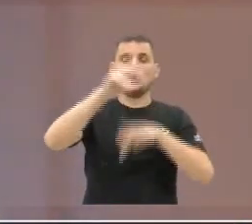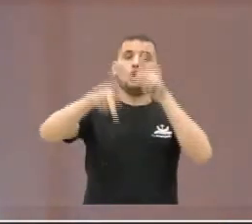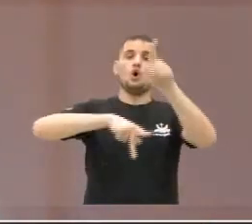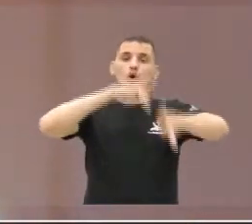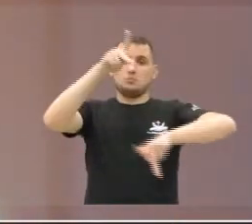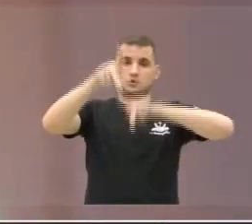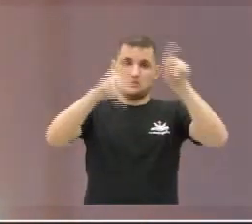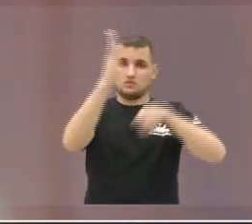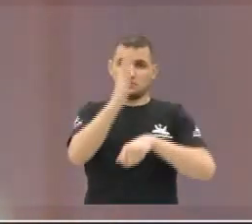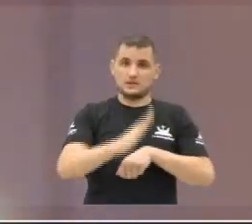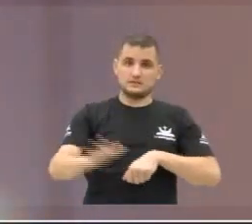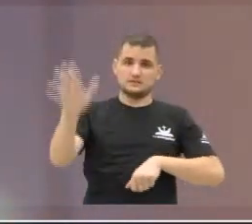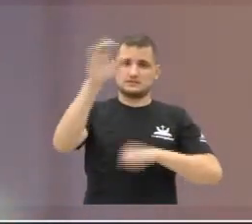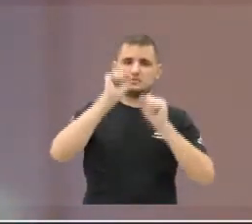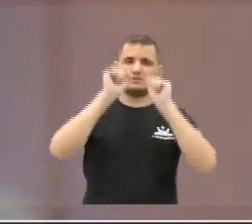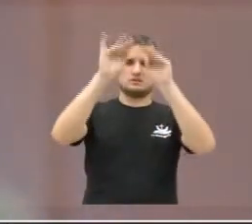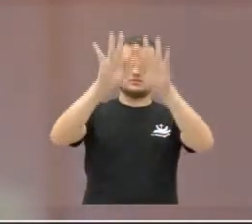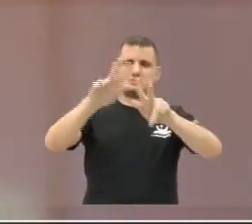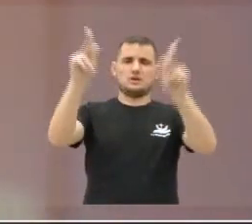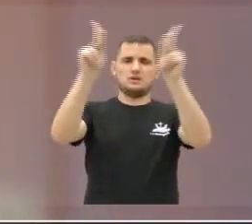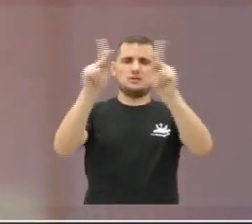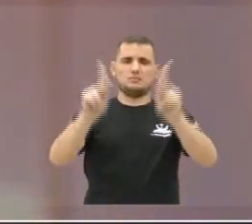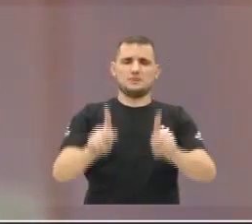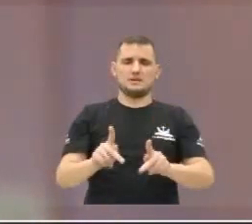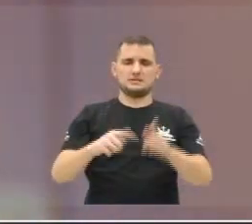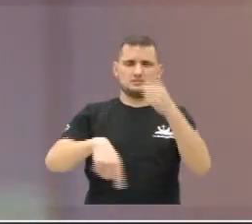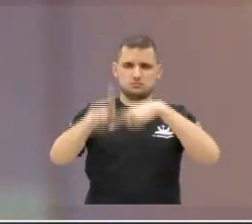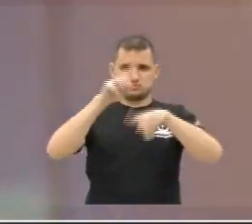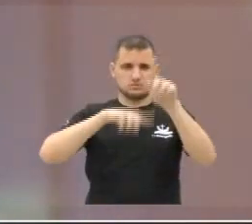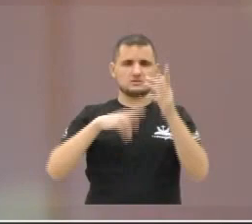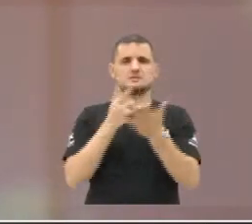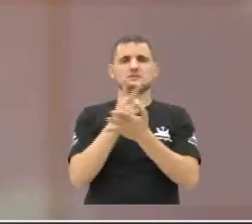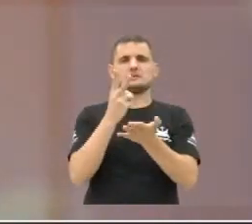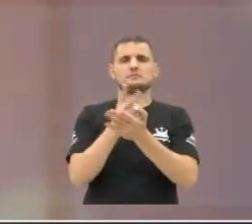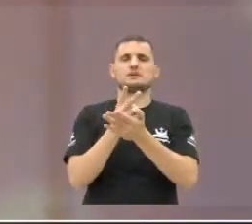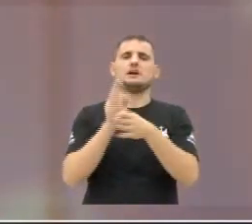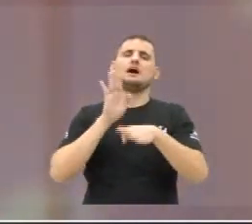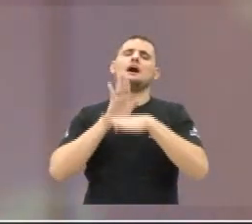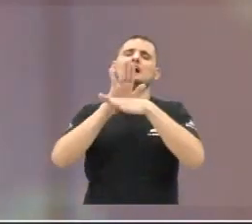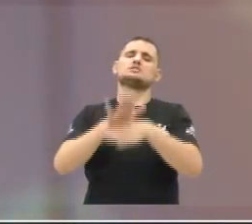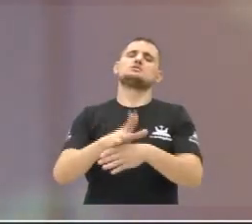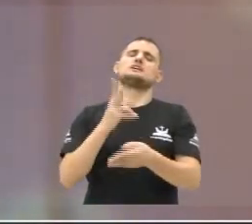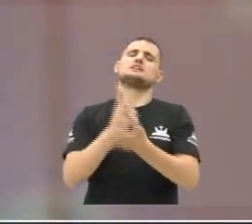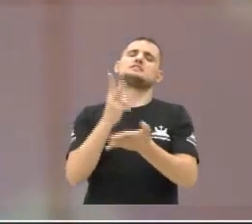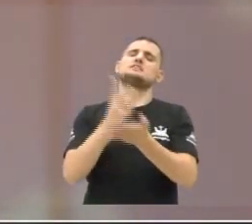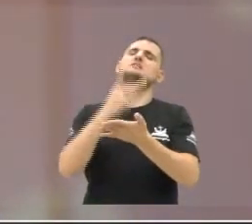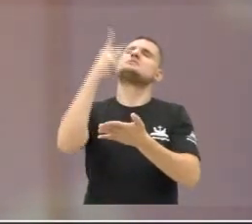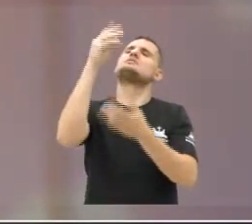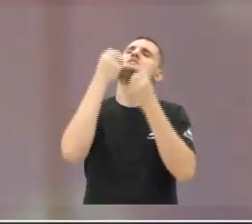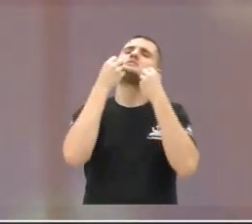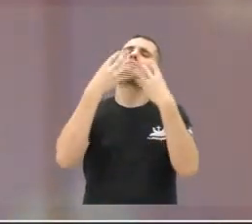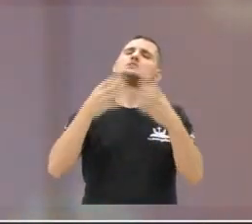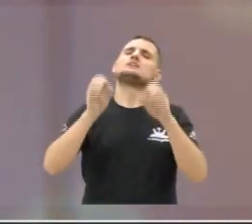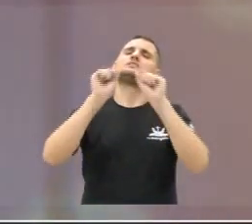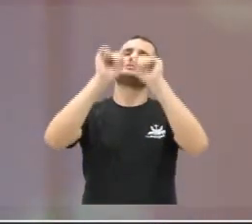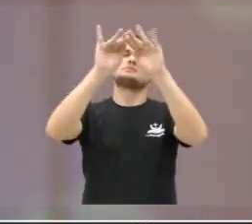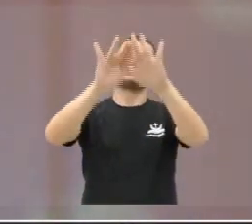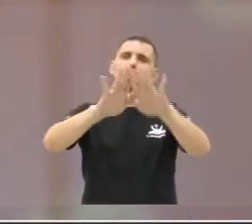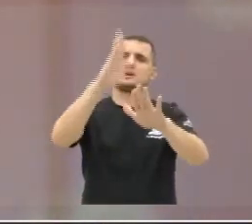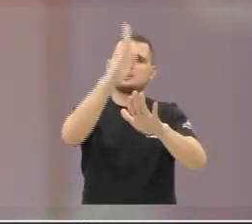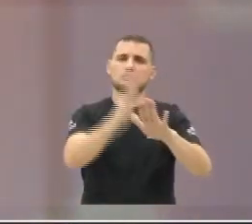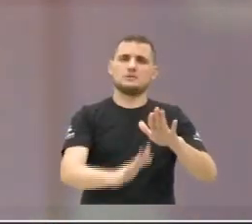constante, prosperidade completa, favorecei com os efeitos contínuos da vossa bondade o Brasil,